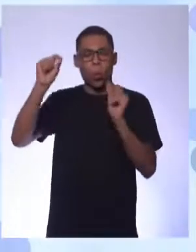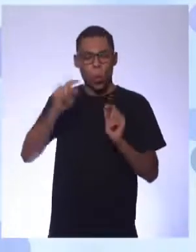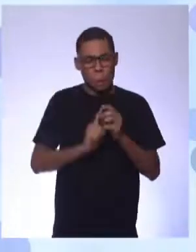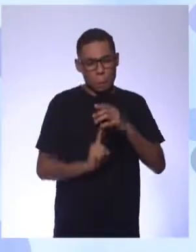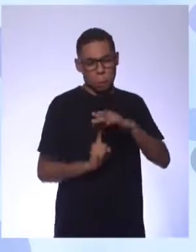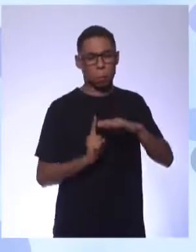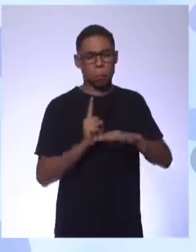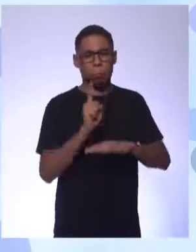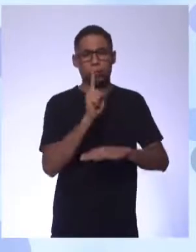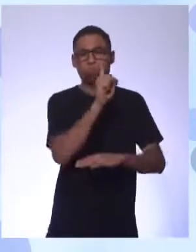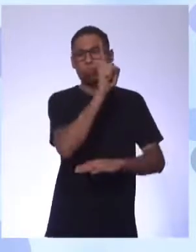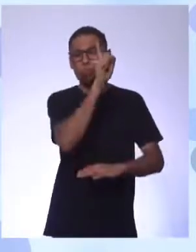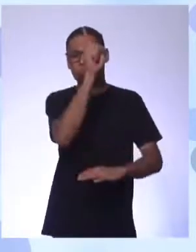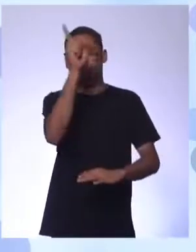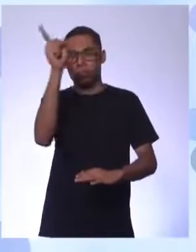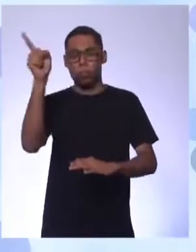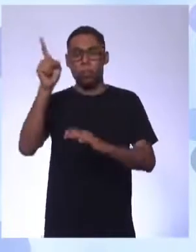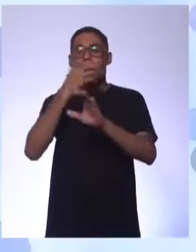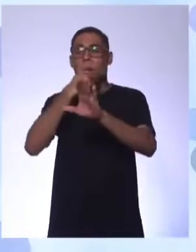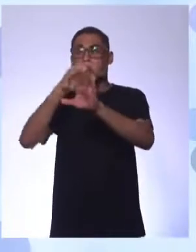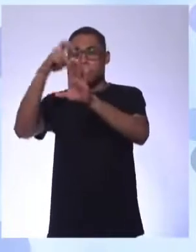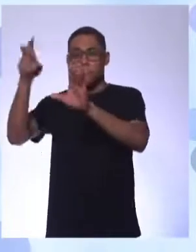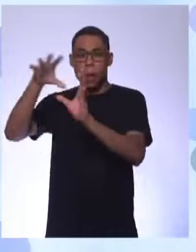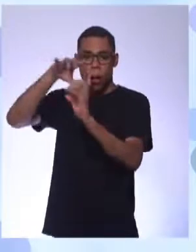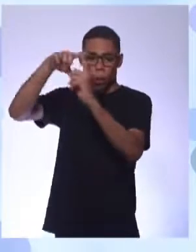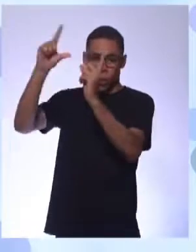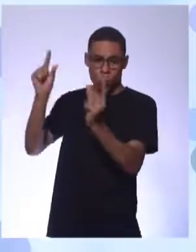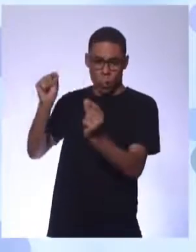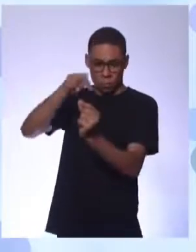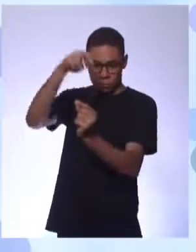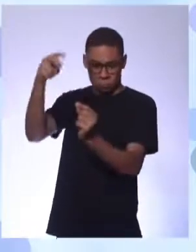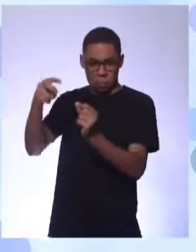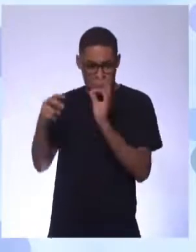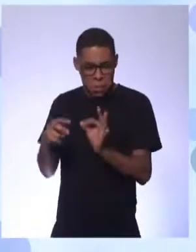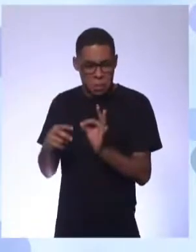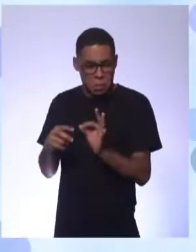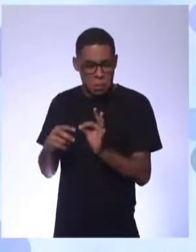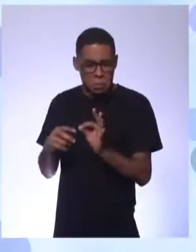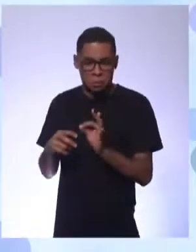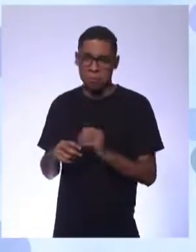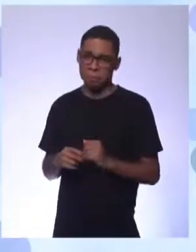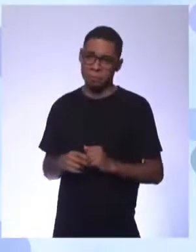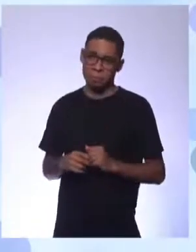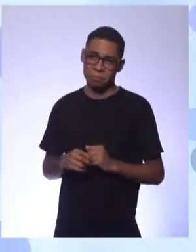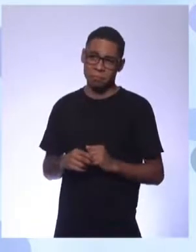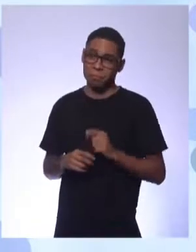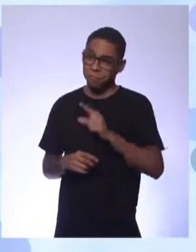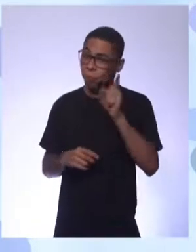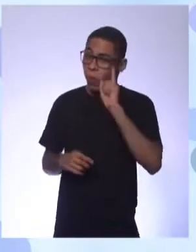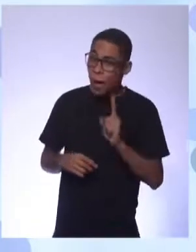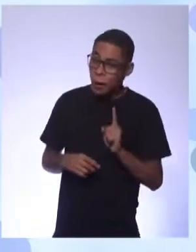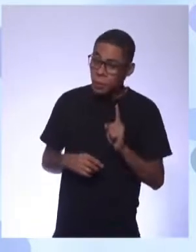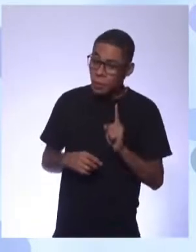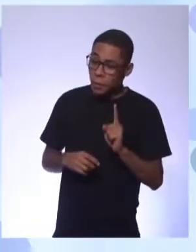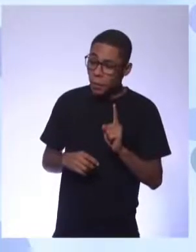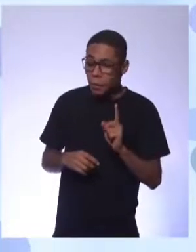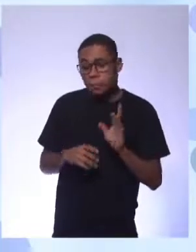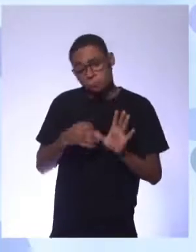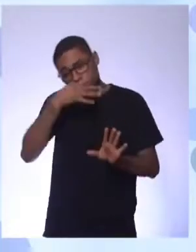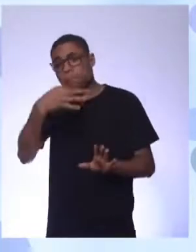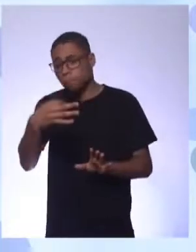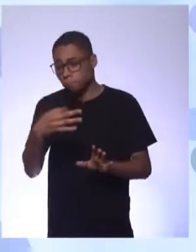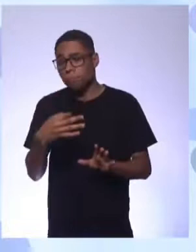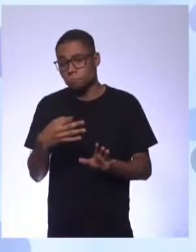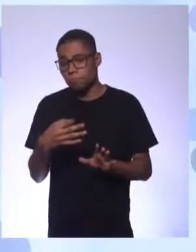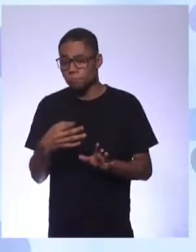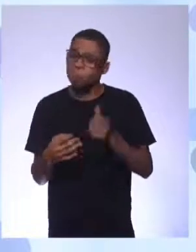é assim, quanto mais a gente sabe sobre as coisas, mais a possibilidade de nós questionarmos, e isto é bom. Só que tem